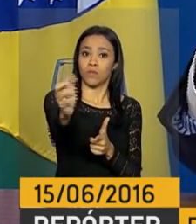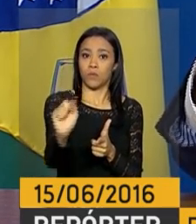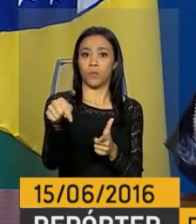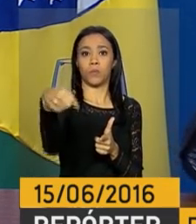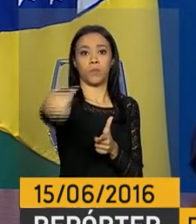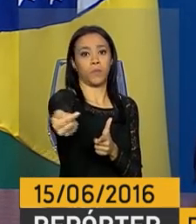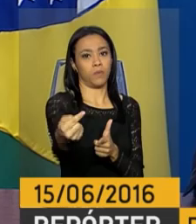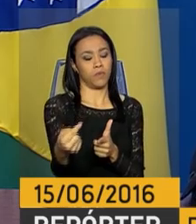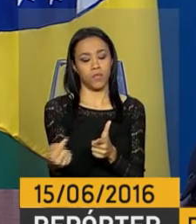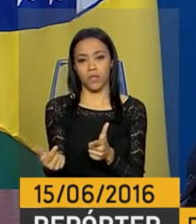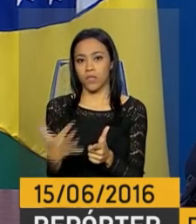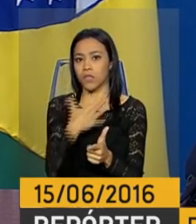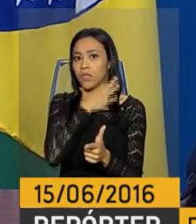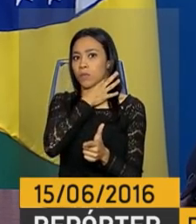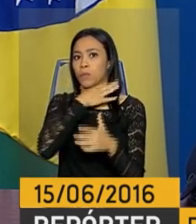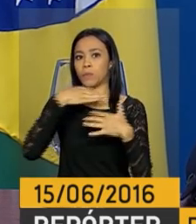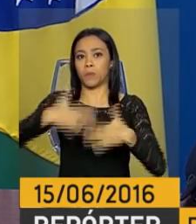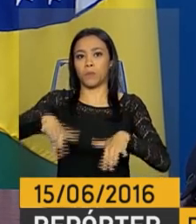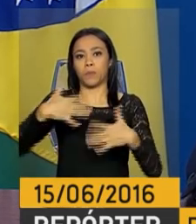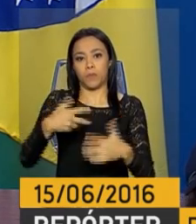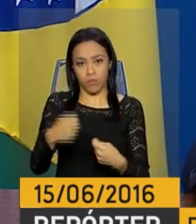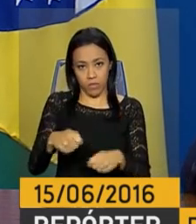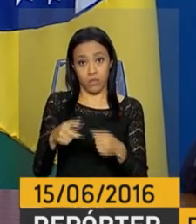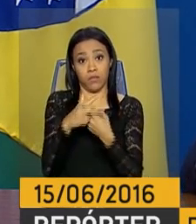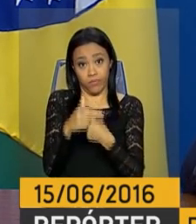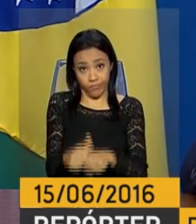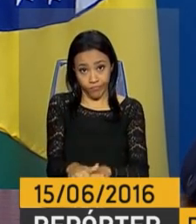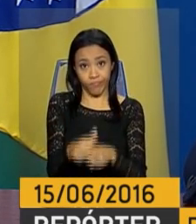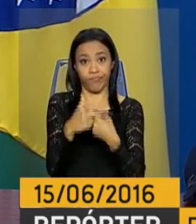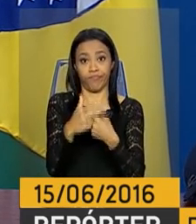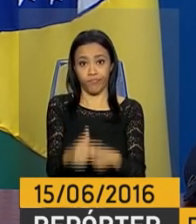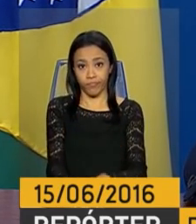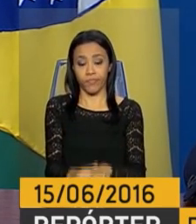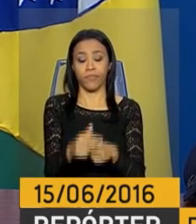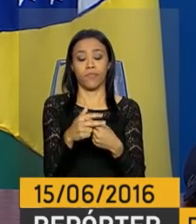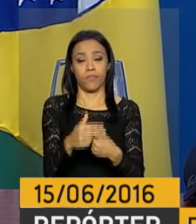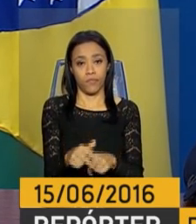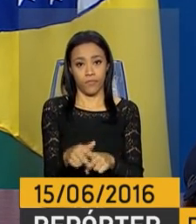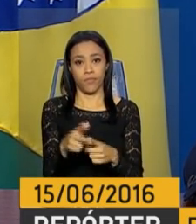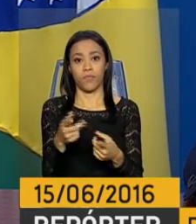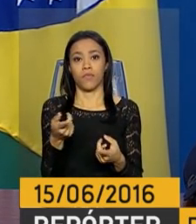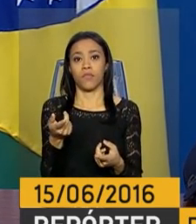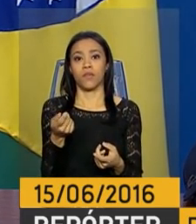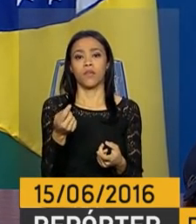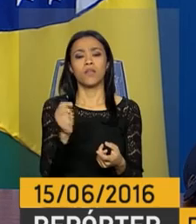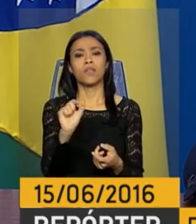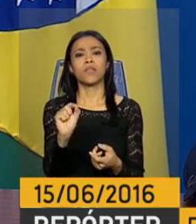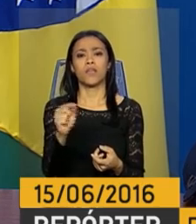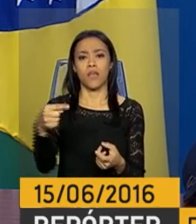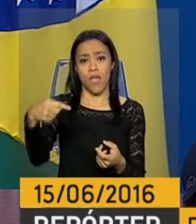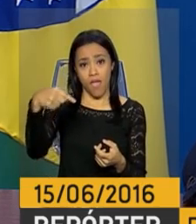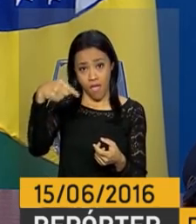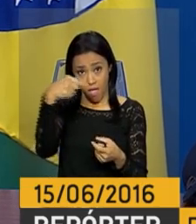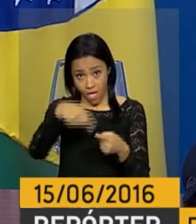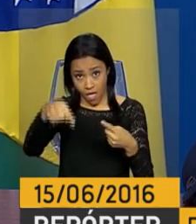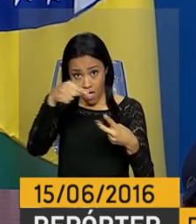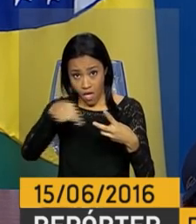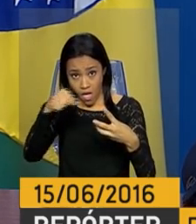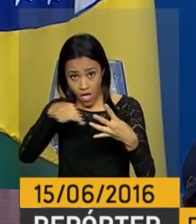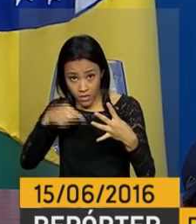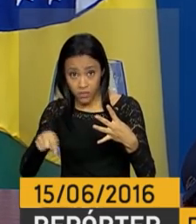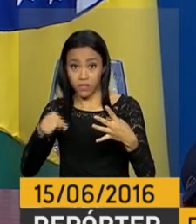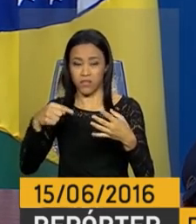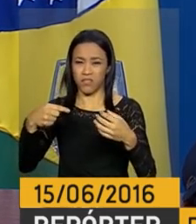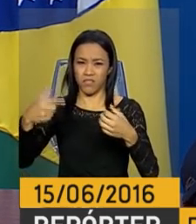cláusulas autocorretivas, não é? eh para ser aplicado e que estas cláusulas